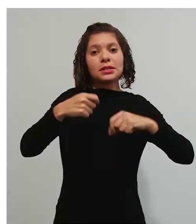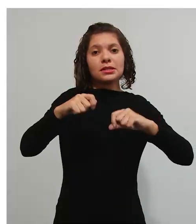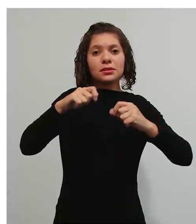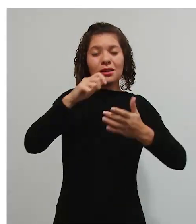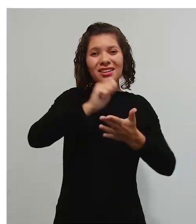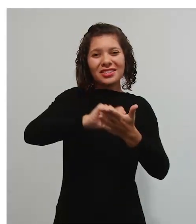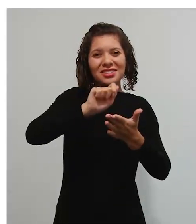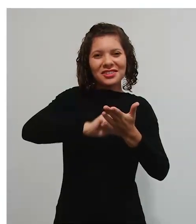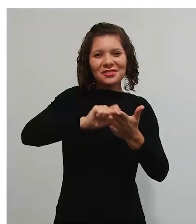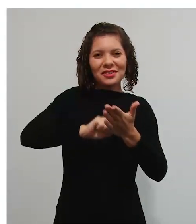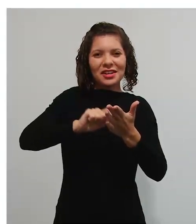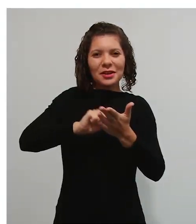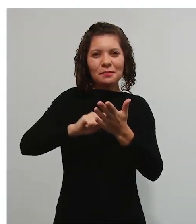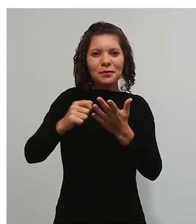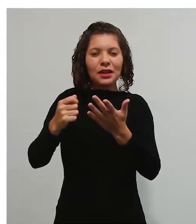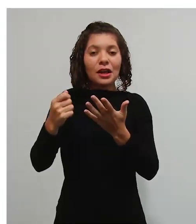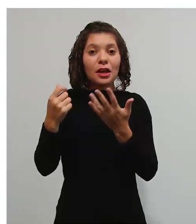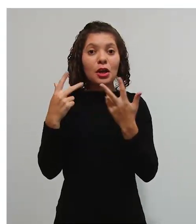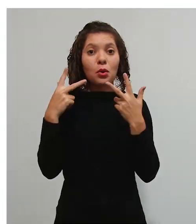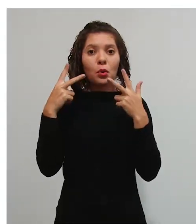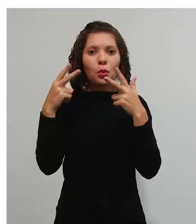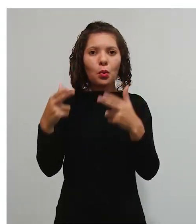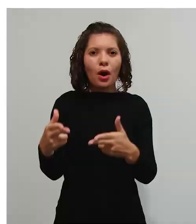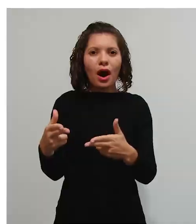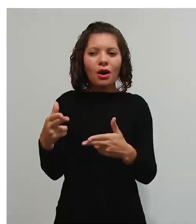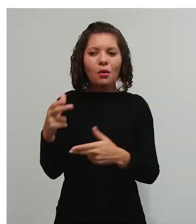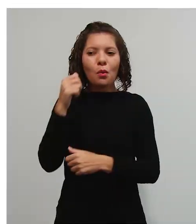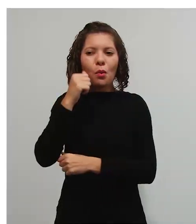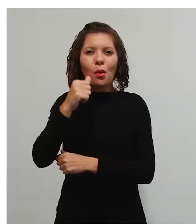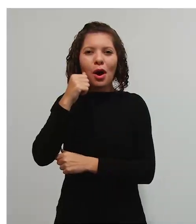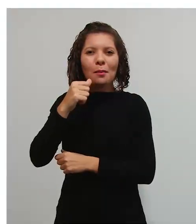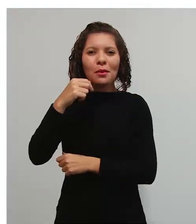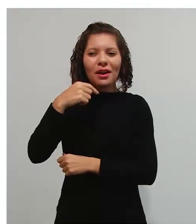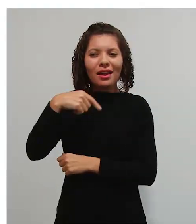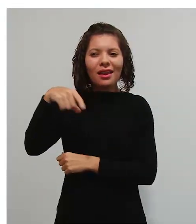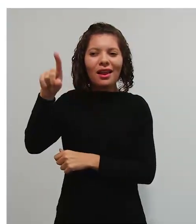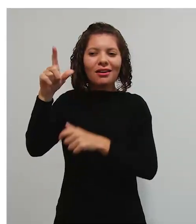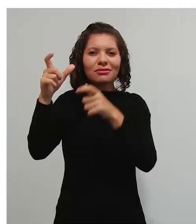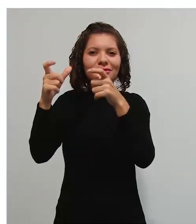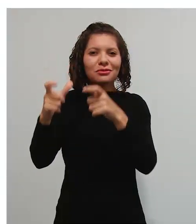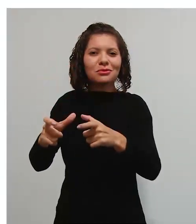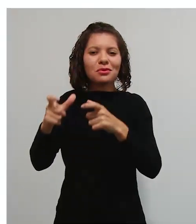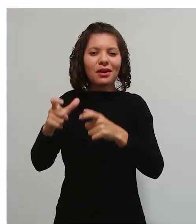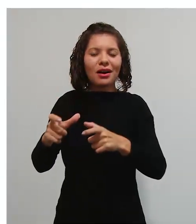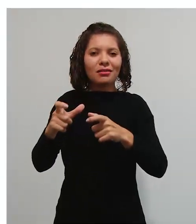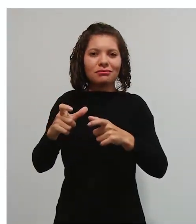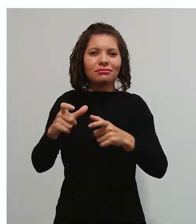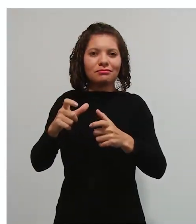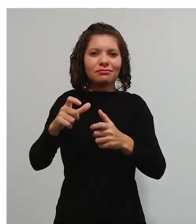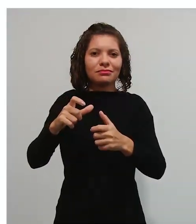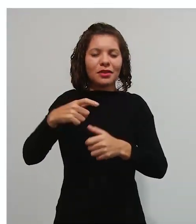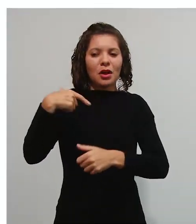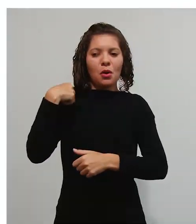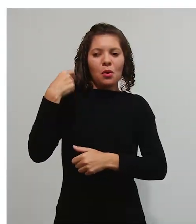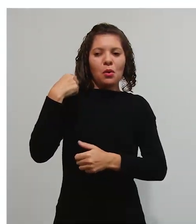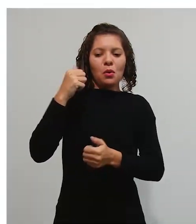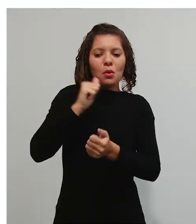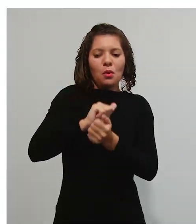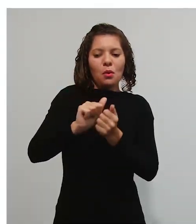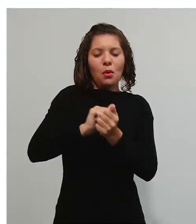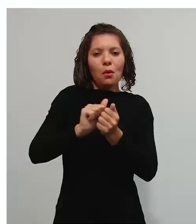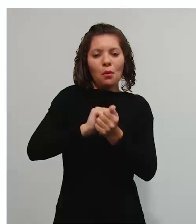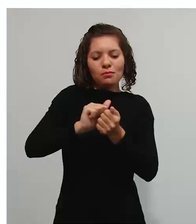da mesma maneira como as lavadeiras lá de Alagoas fazem seu ofício. Elas começam com uma